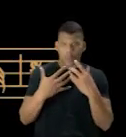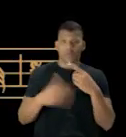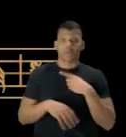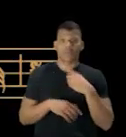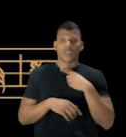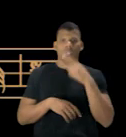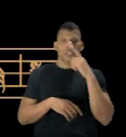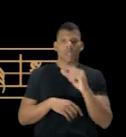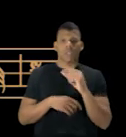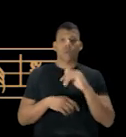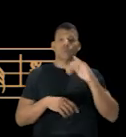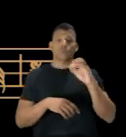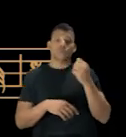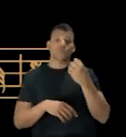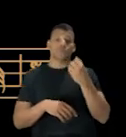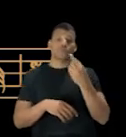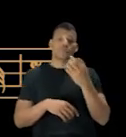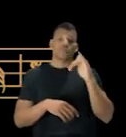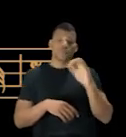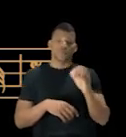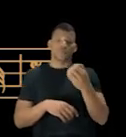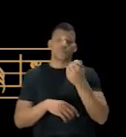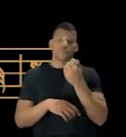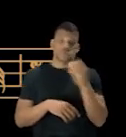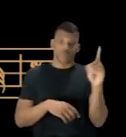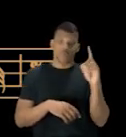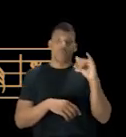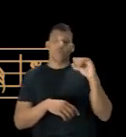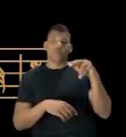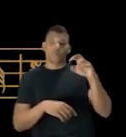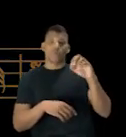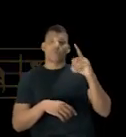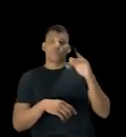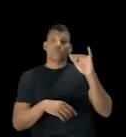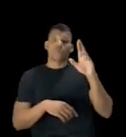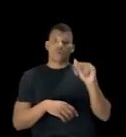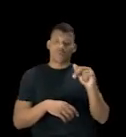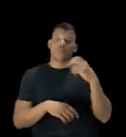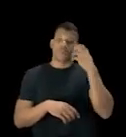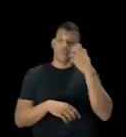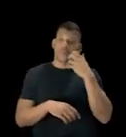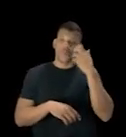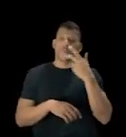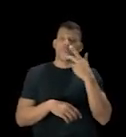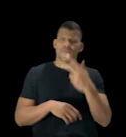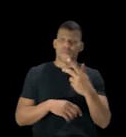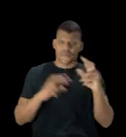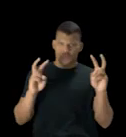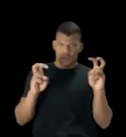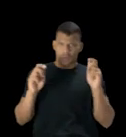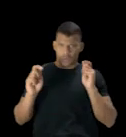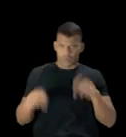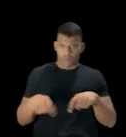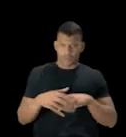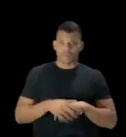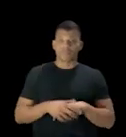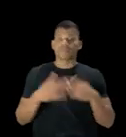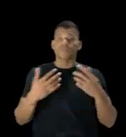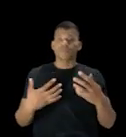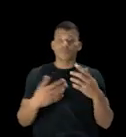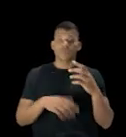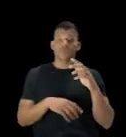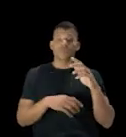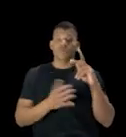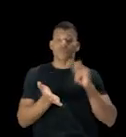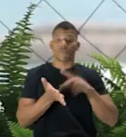Você tem uma parceria bacana com João Nogueira, um sucesso que o João fez de uma música sua. Me fala desse